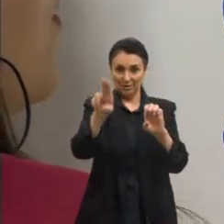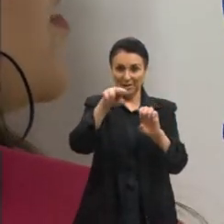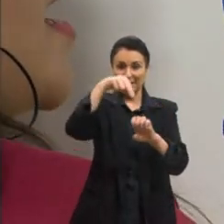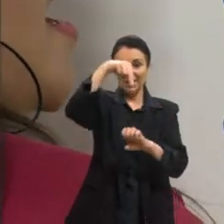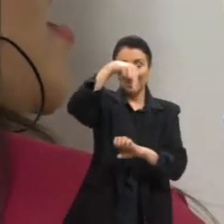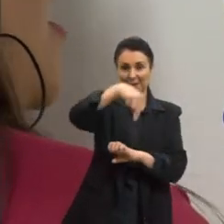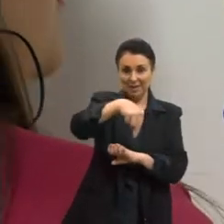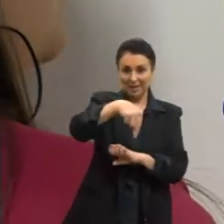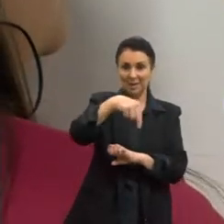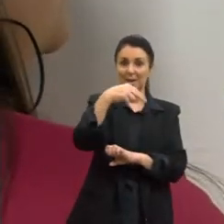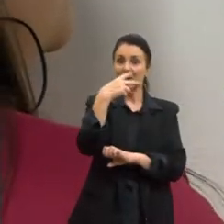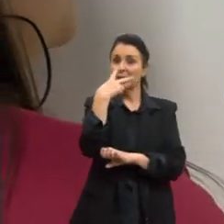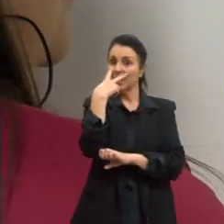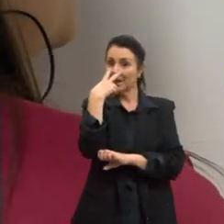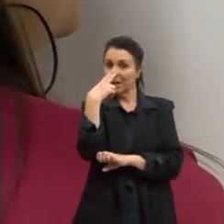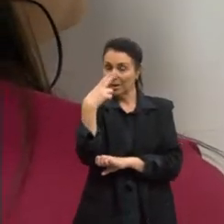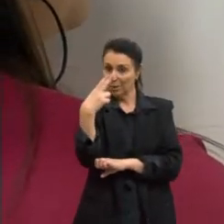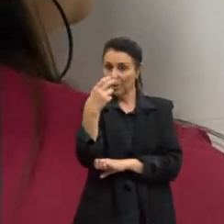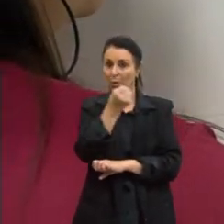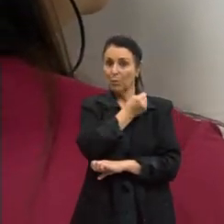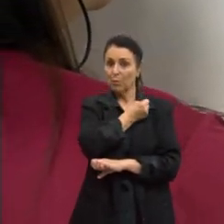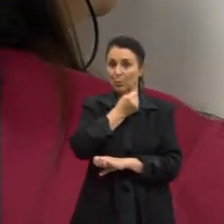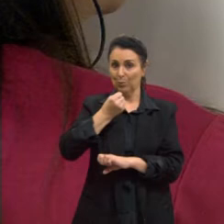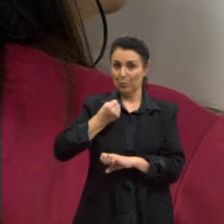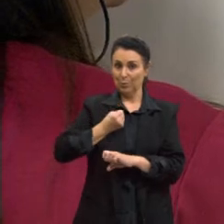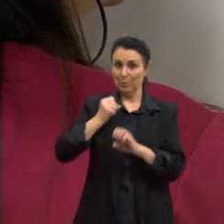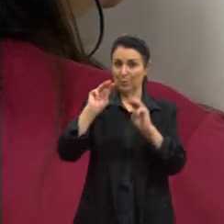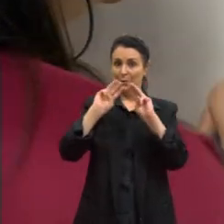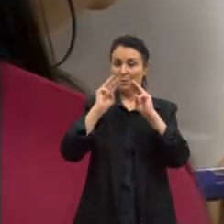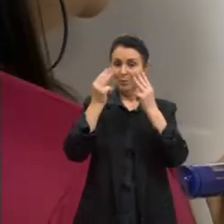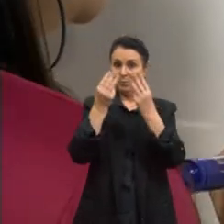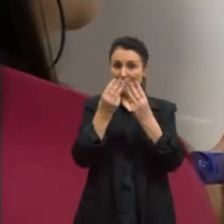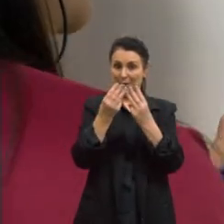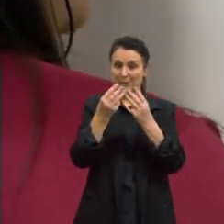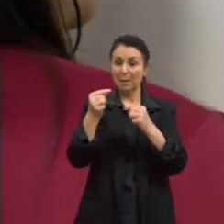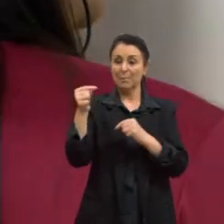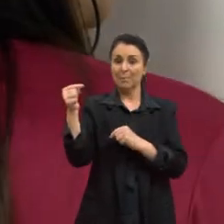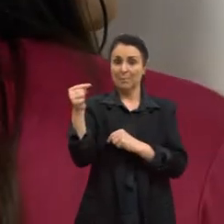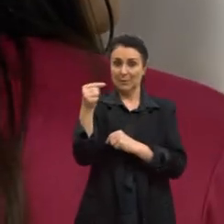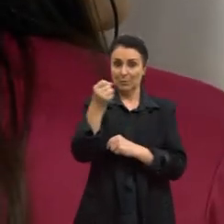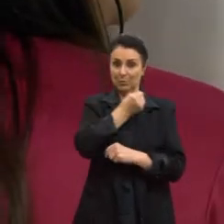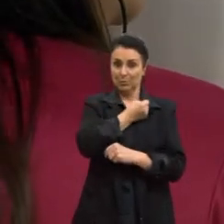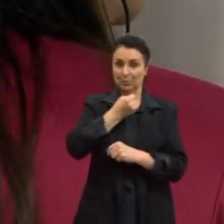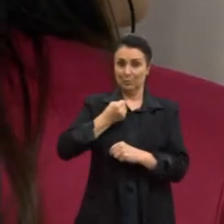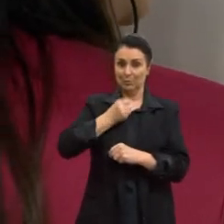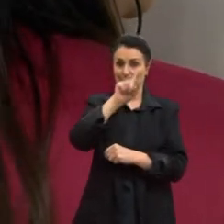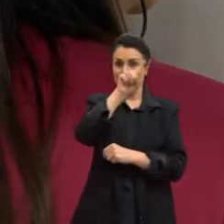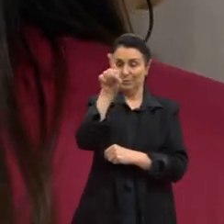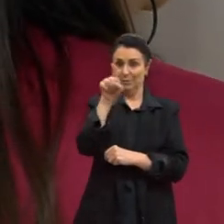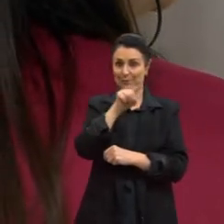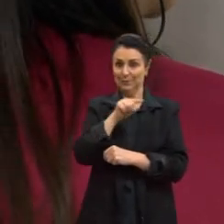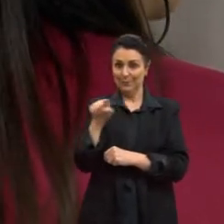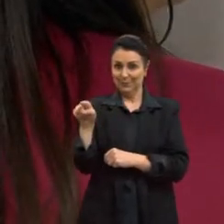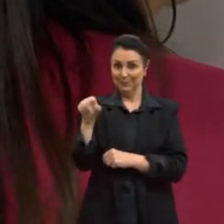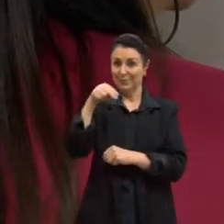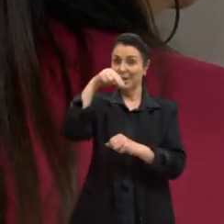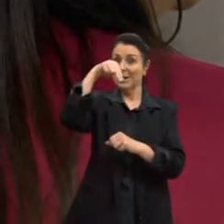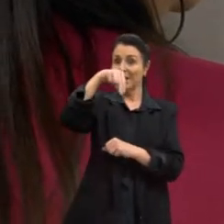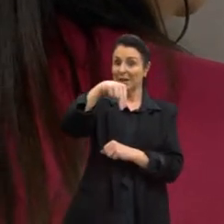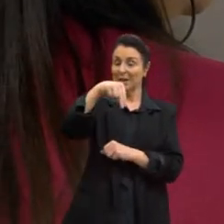= o número de massa menos o número atômico né então ele vai ser igual a